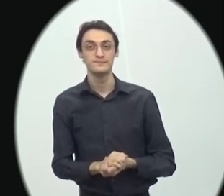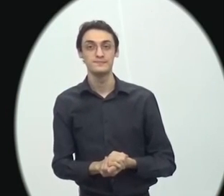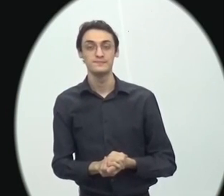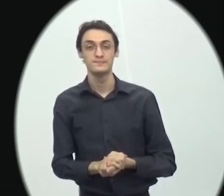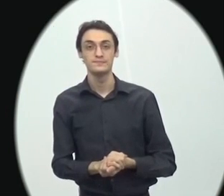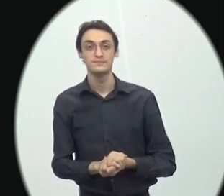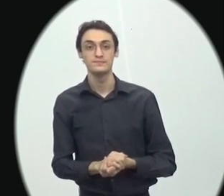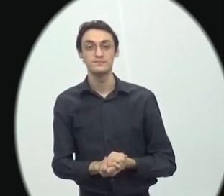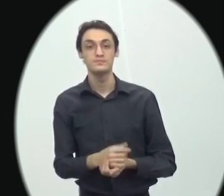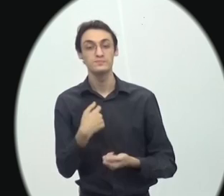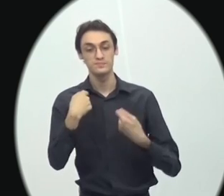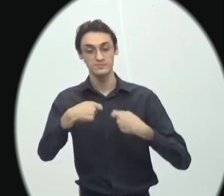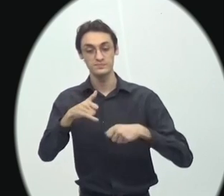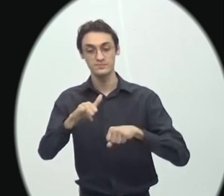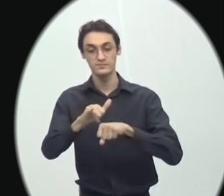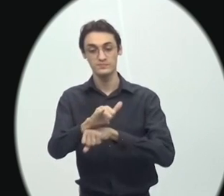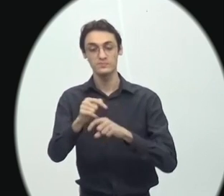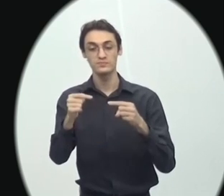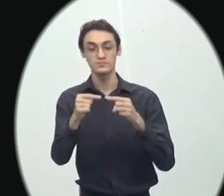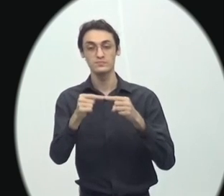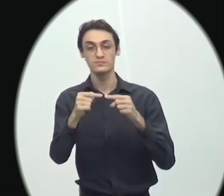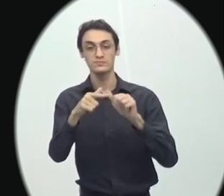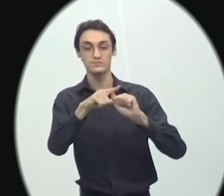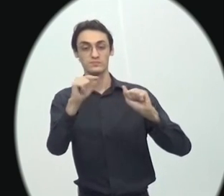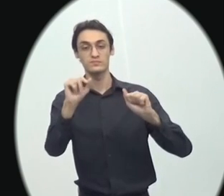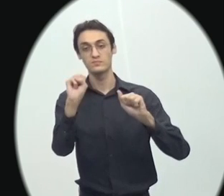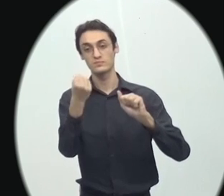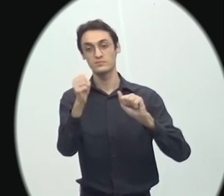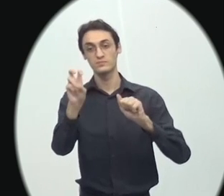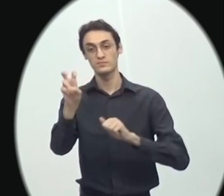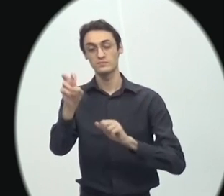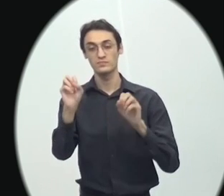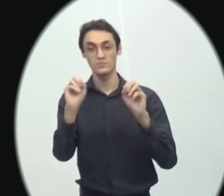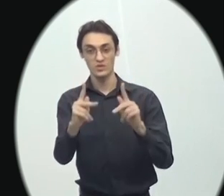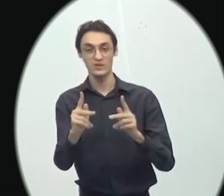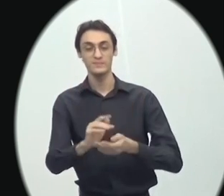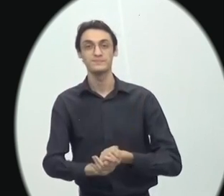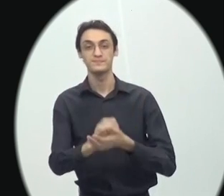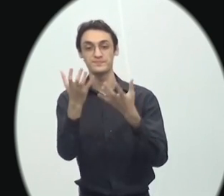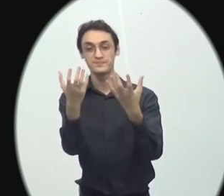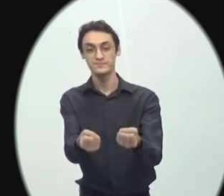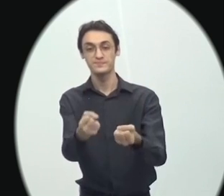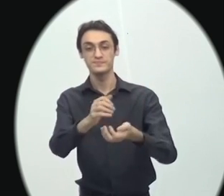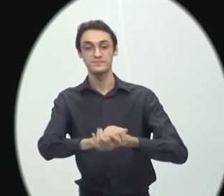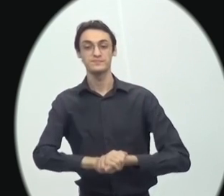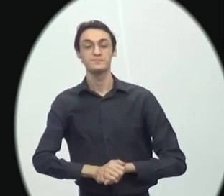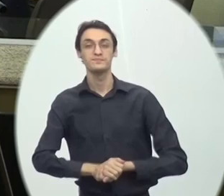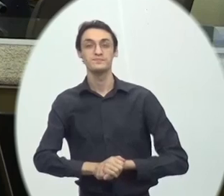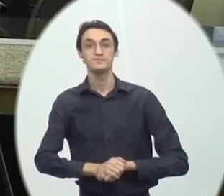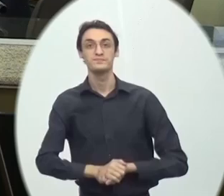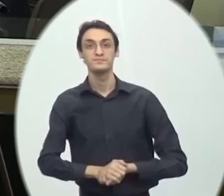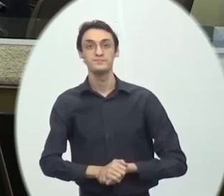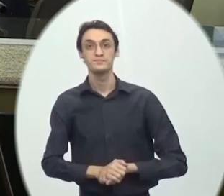Eu sou obrigado a me ausentar aí de acordo com o artigo 85, ok, presidente? Ok, será atendido, vereador.